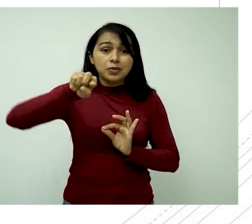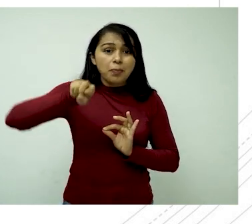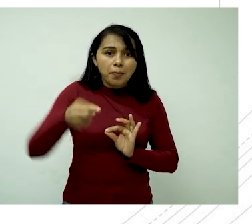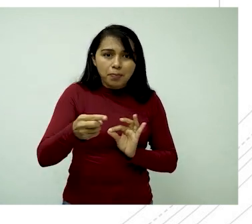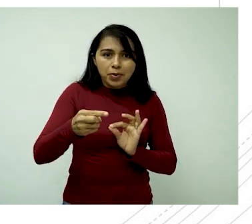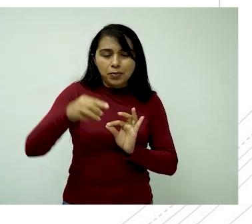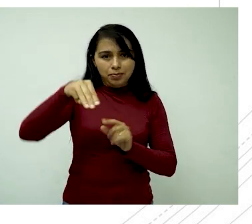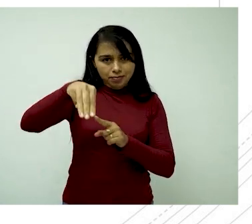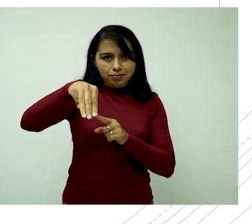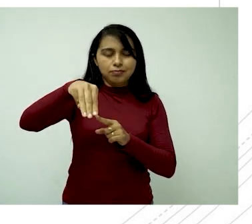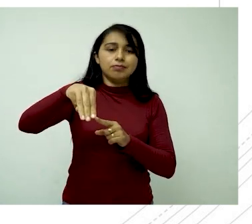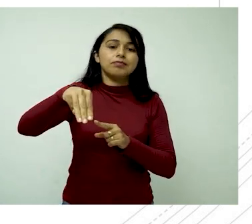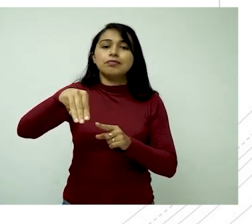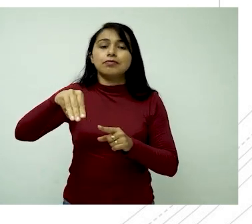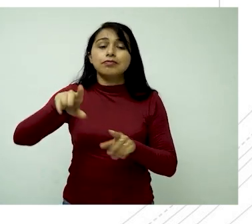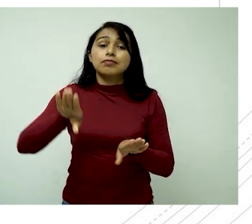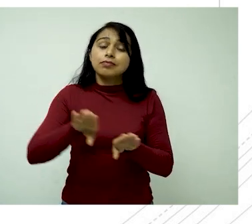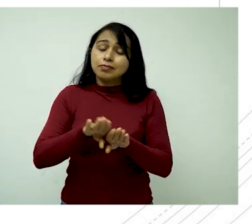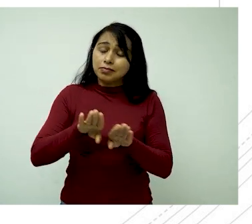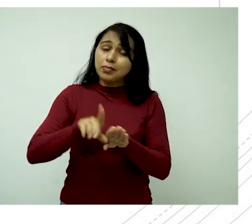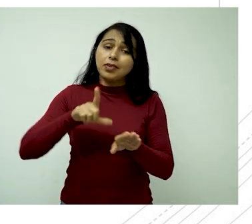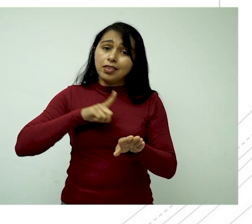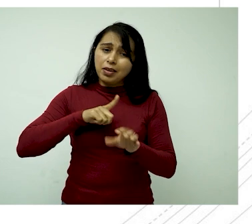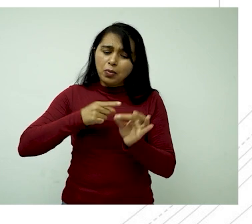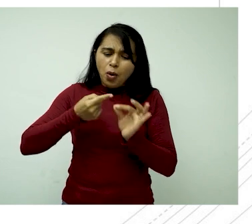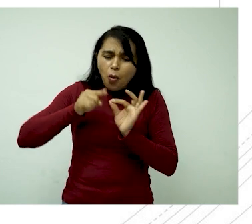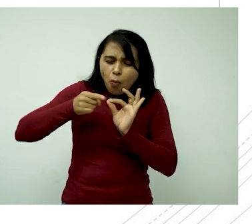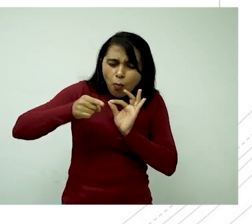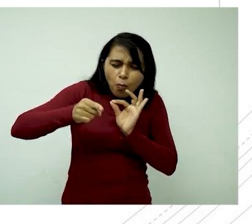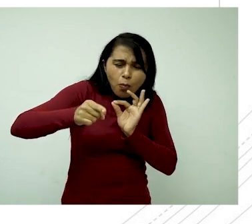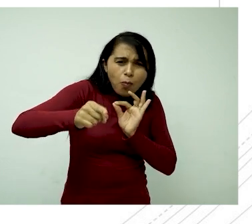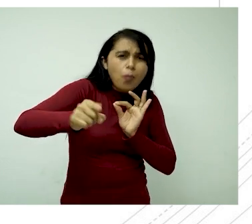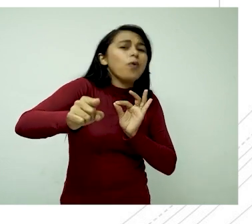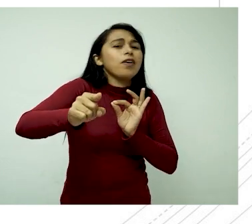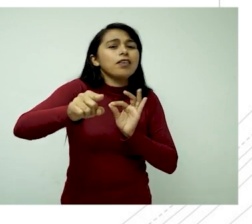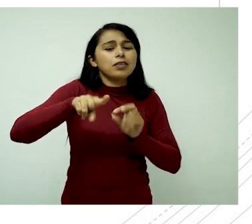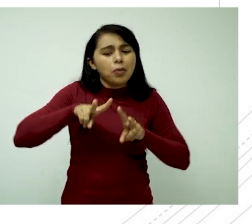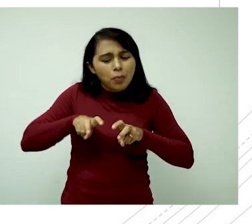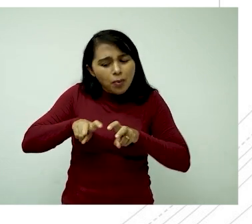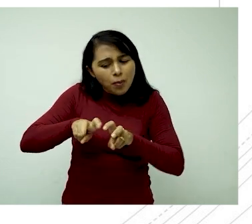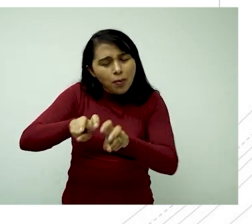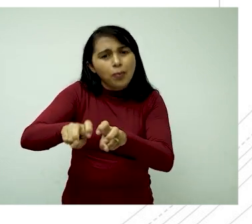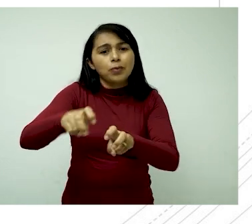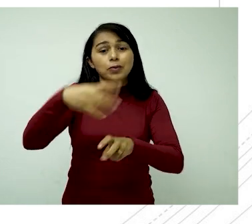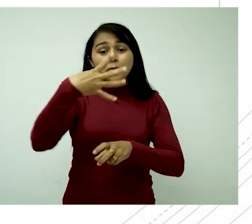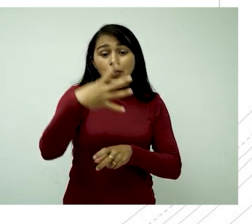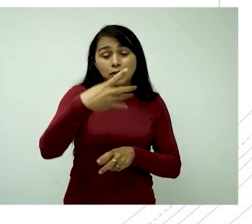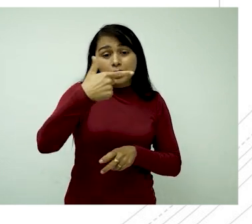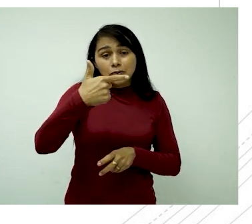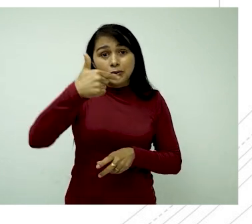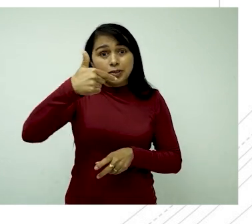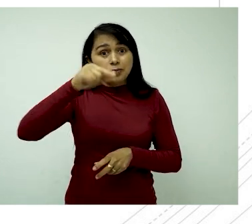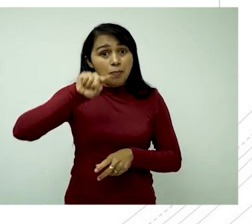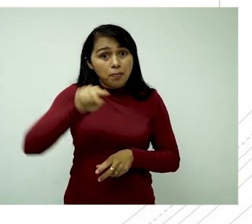metros e nós temos também uma prova interessante, que também é uma característica de uma prova de fundo.